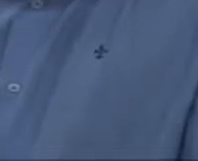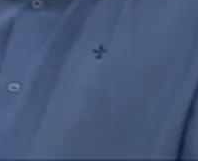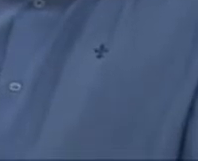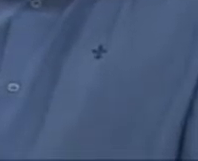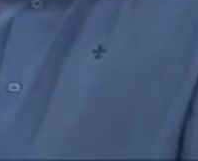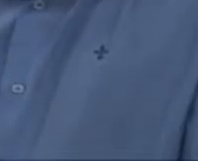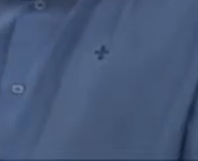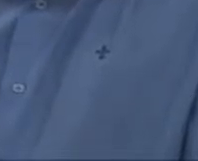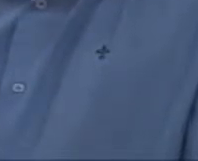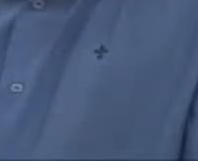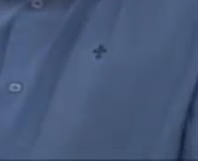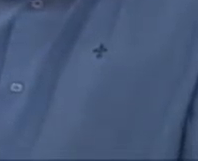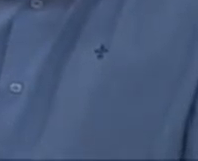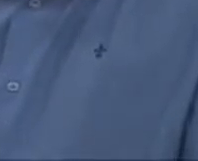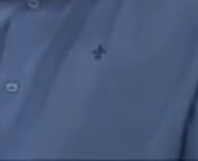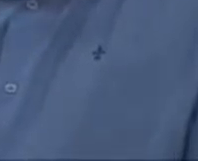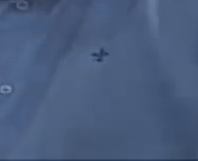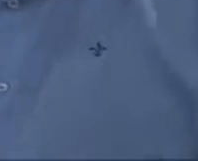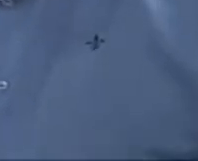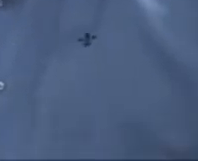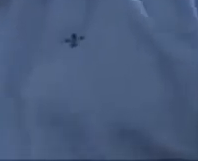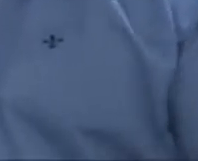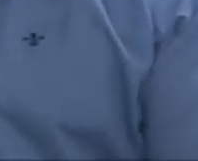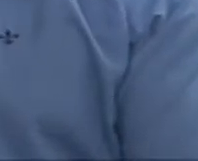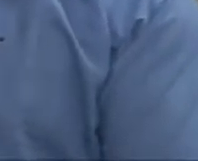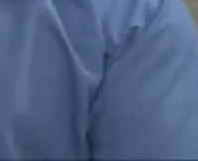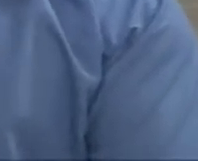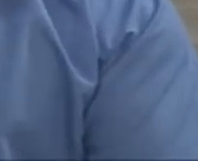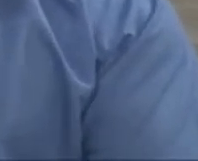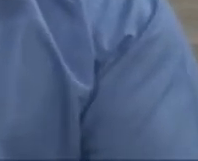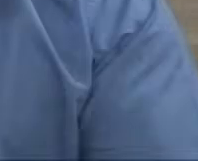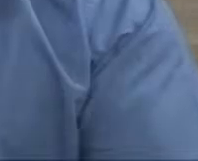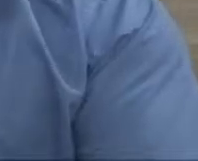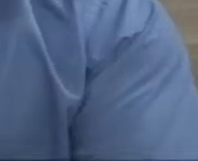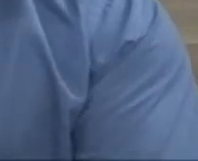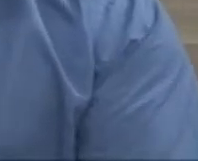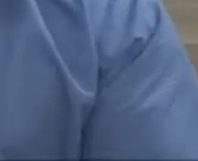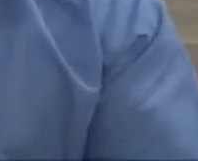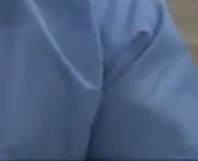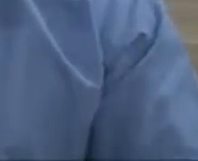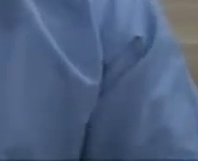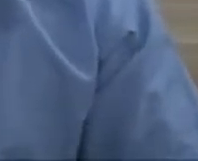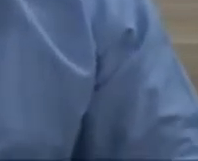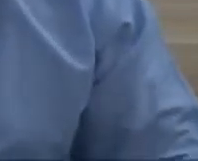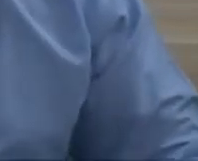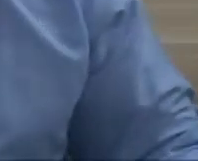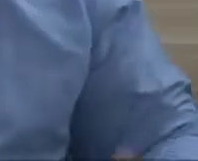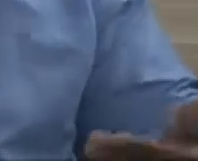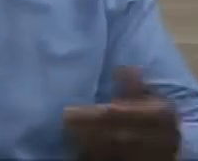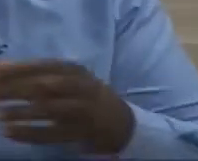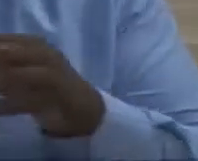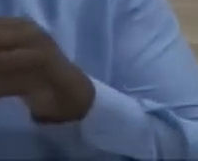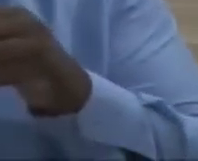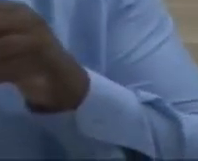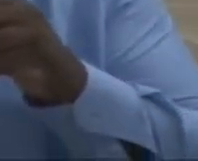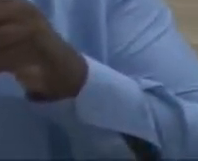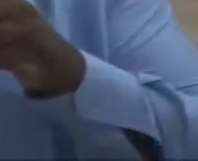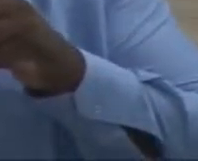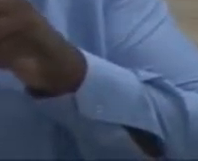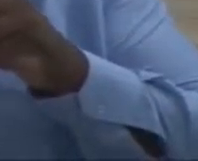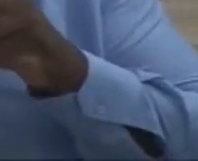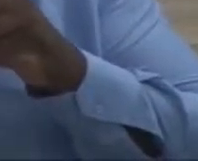a eficácia da lei, da legislação que vai ser criada. Então, com esse objetivo, eu reuni essas emendas, avaliei